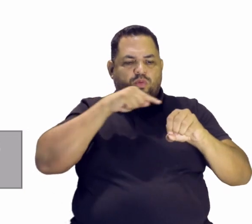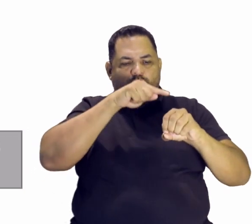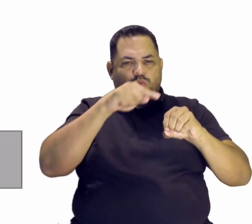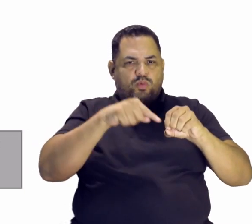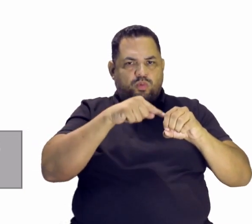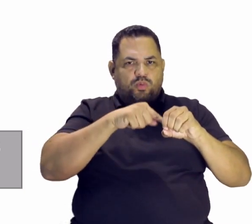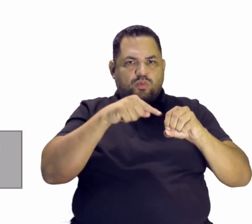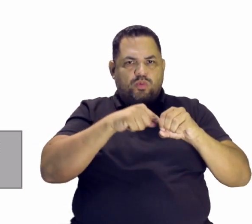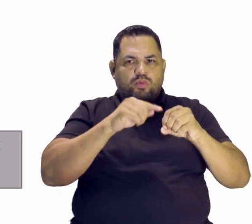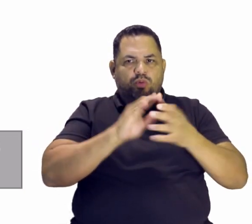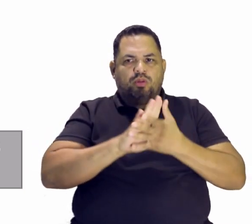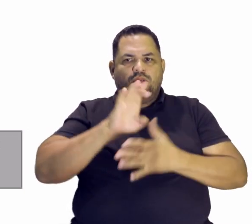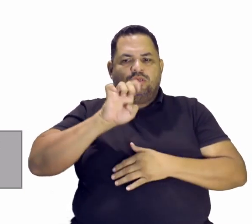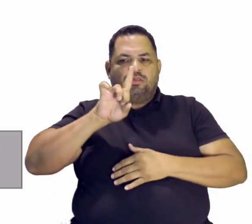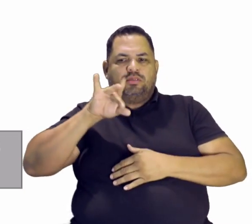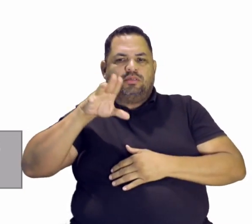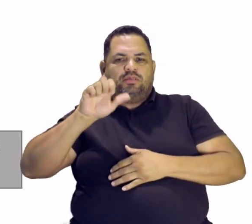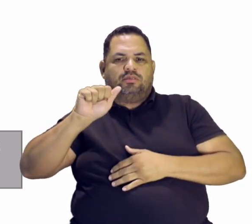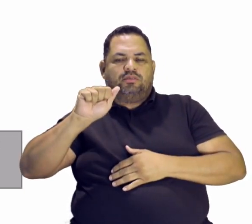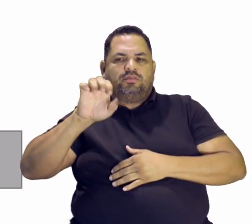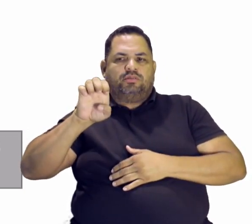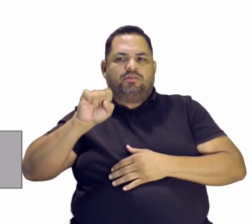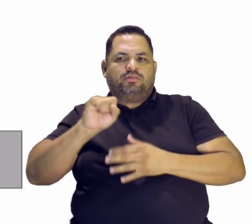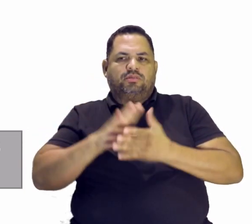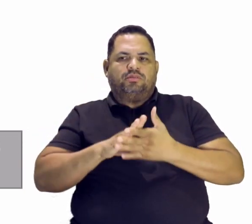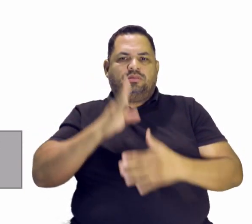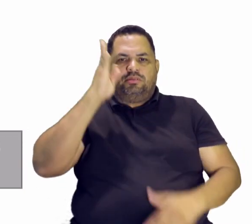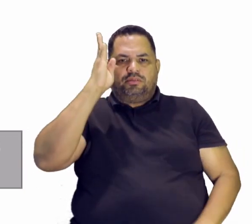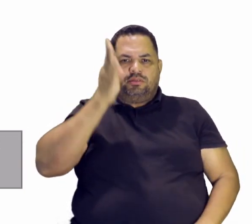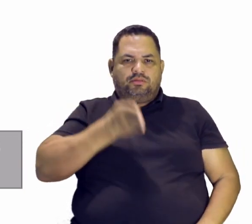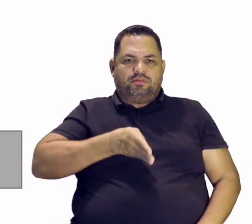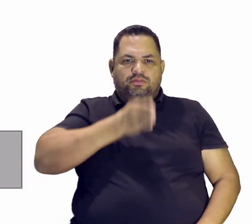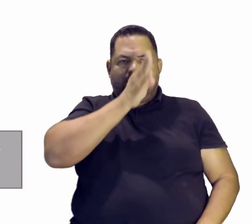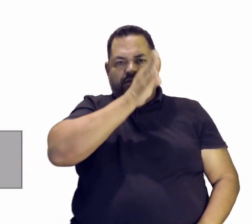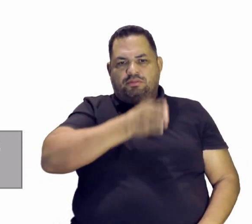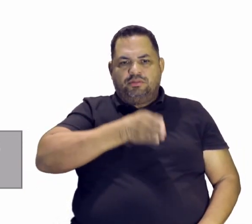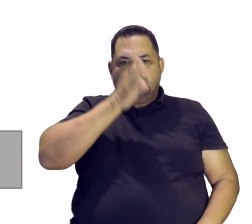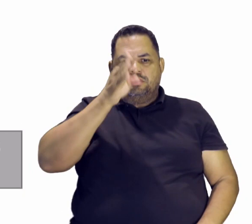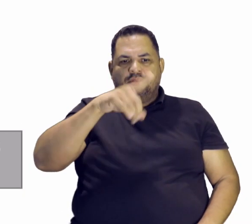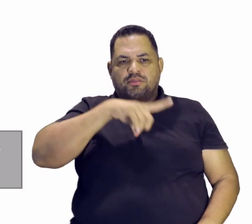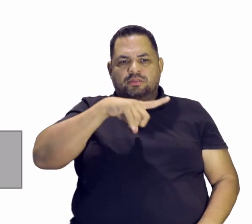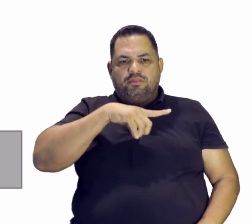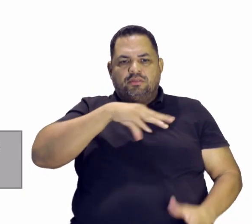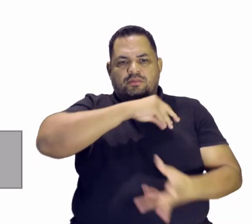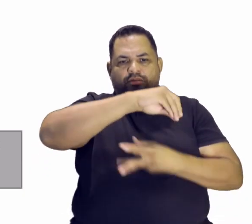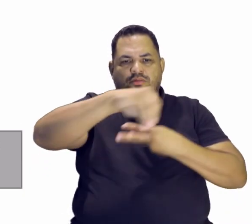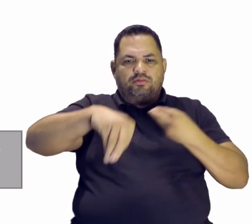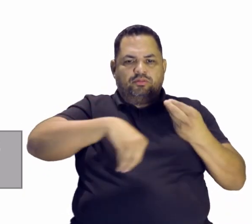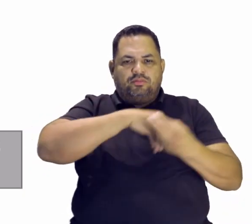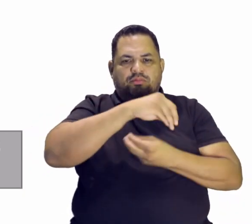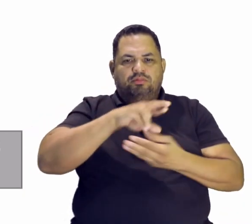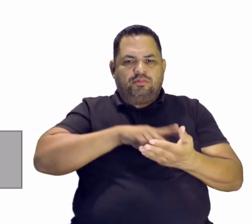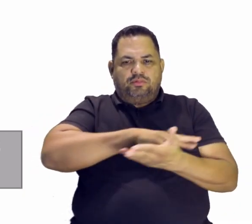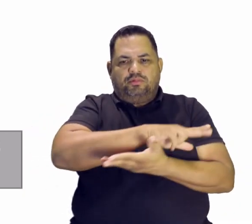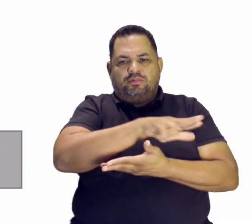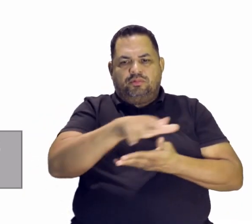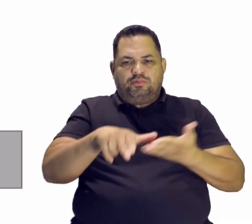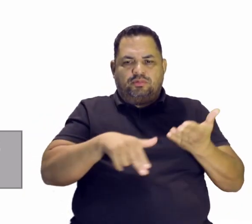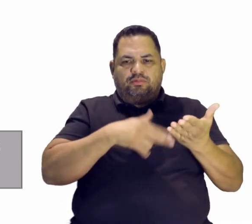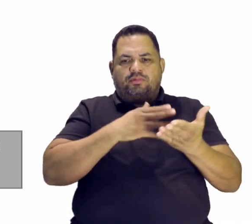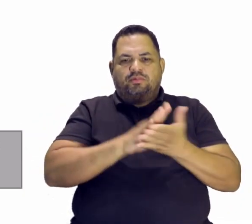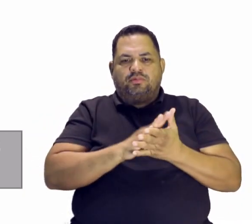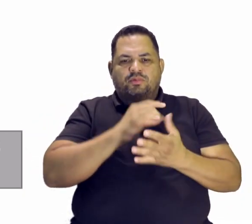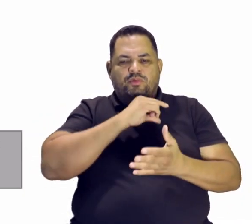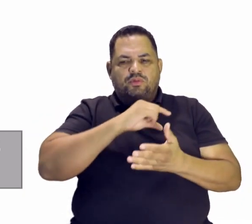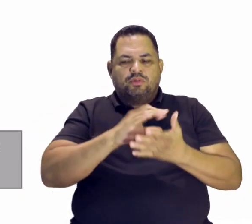estrias transversais. Isso tudo gera uma mistura homogênea de vários tipos de fibras musculares. É